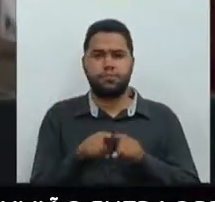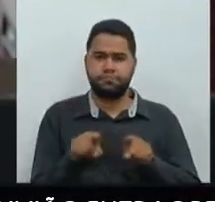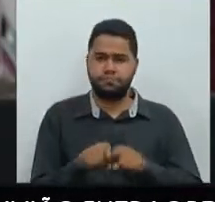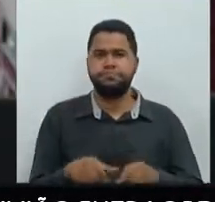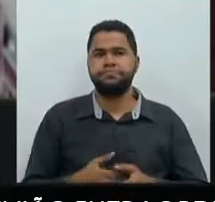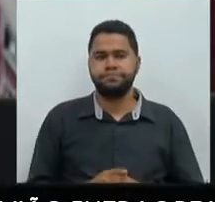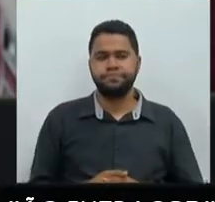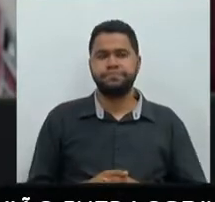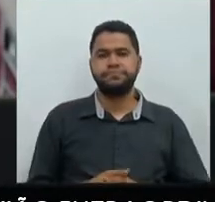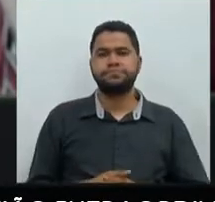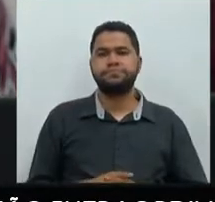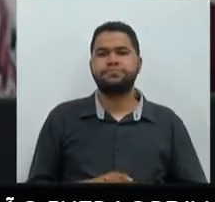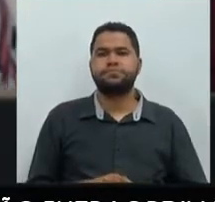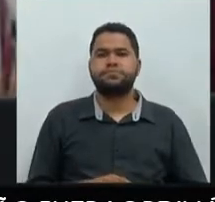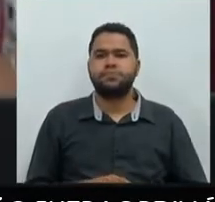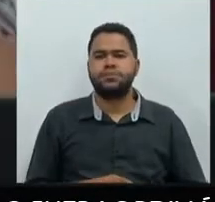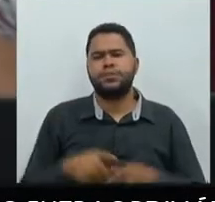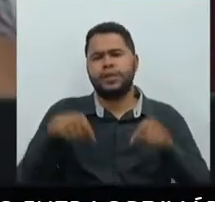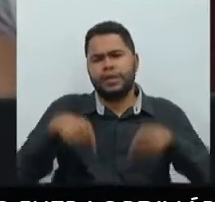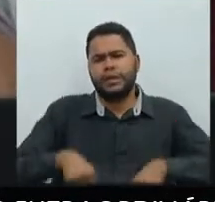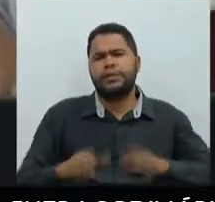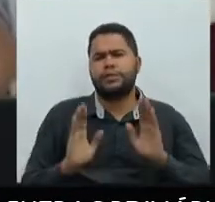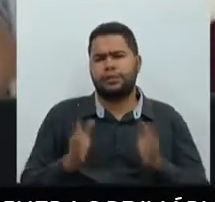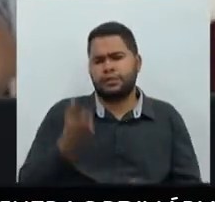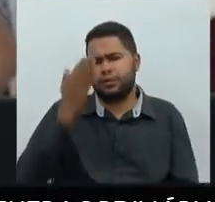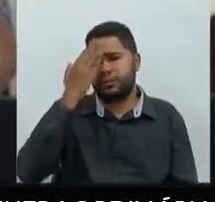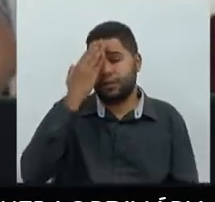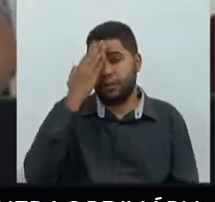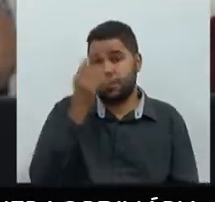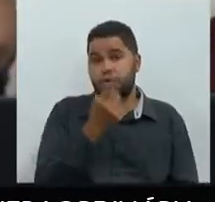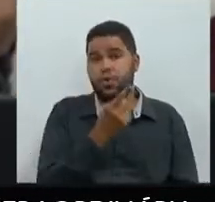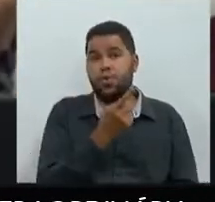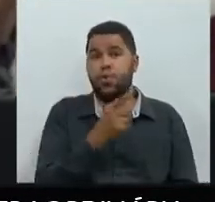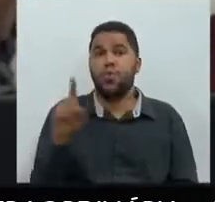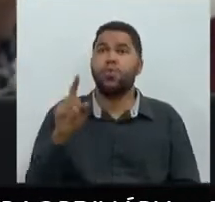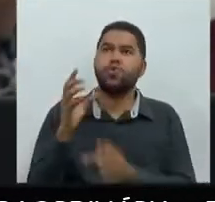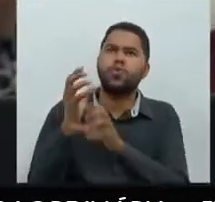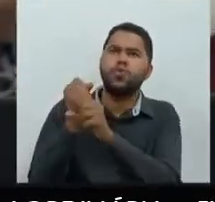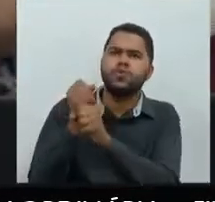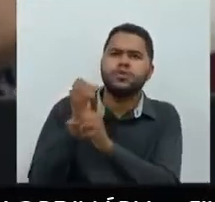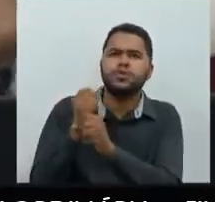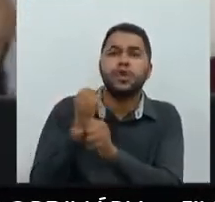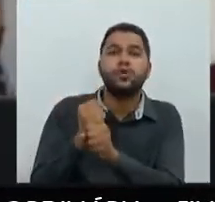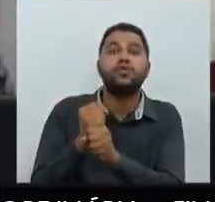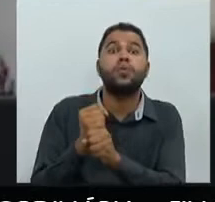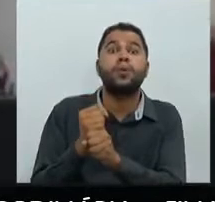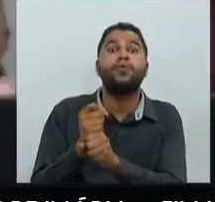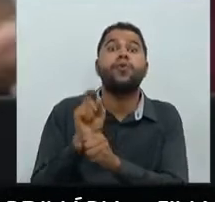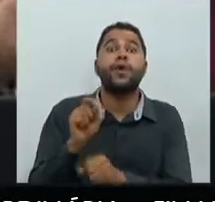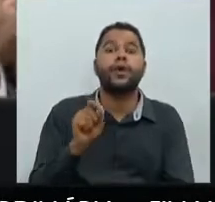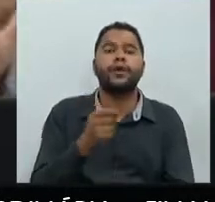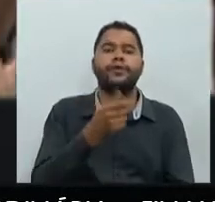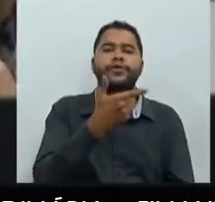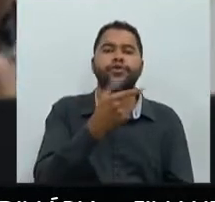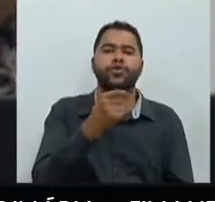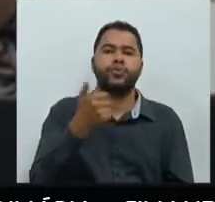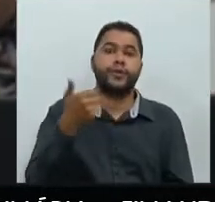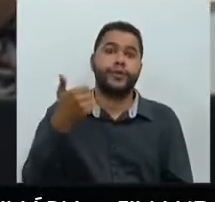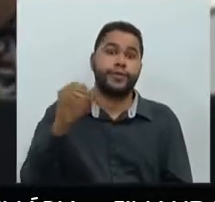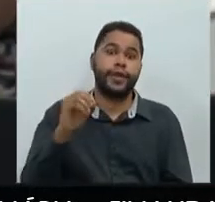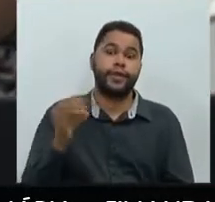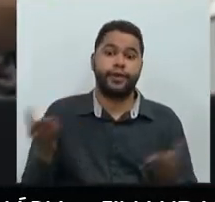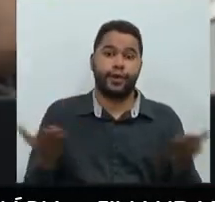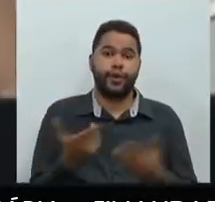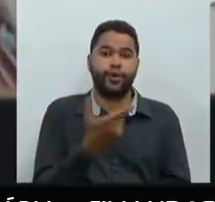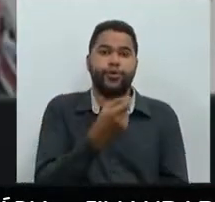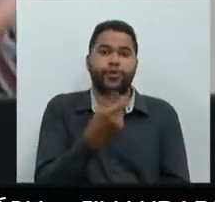Então, aqui a gente sabe, né, que o último censo foi em 2010, nós estamos em